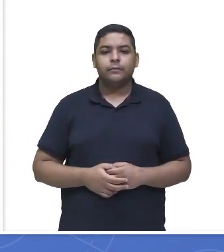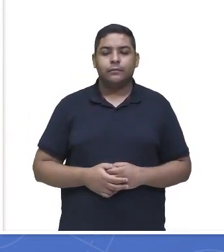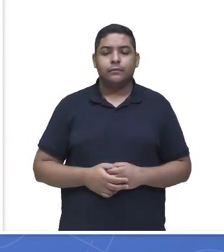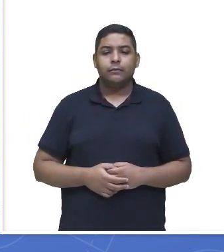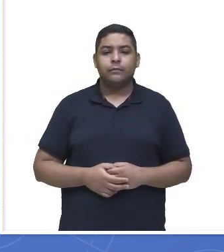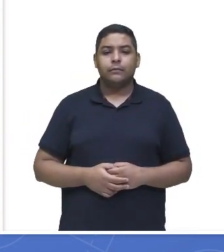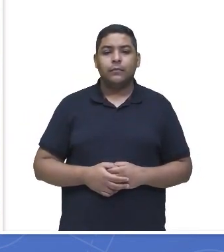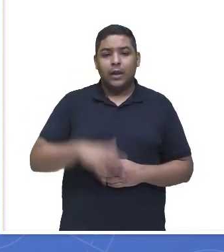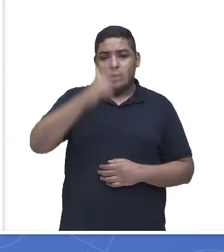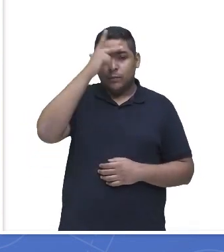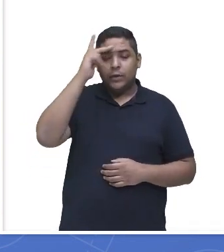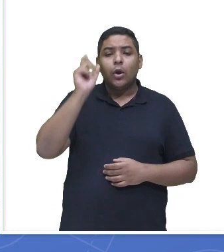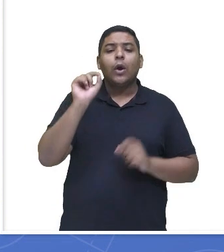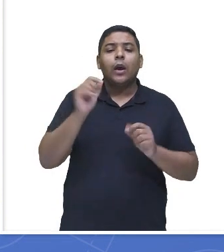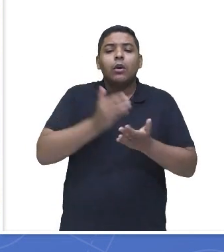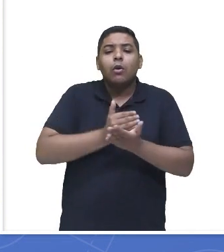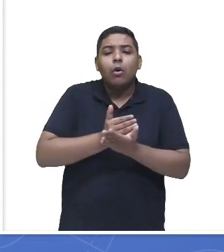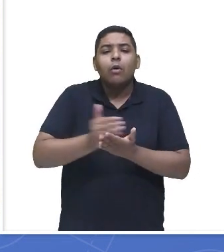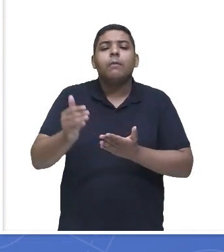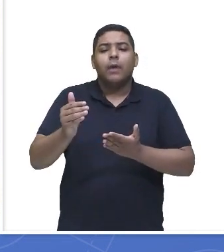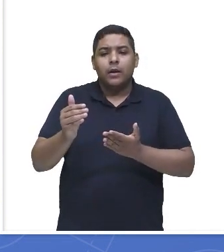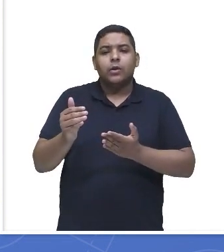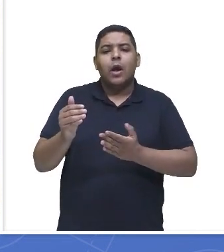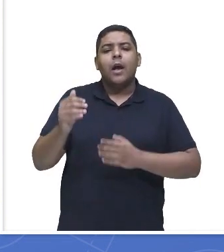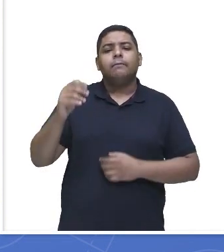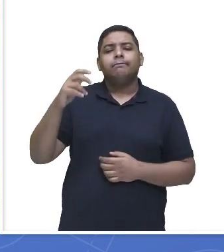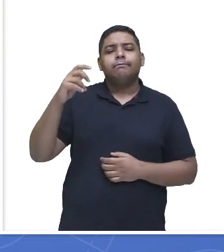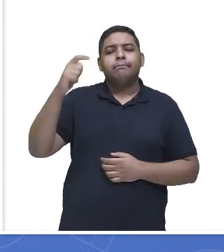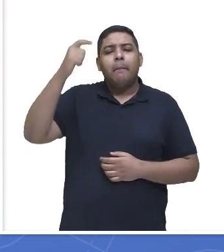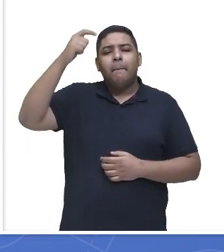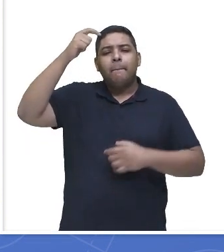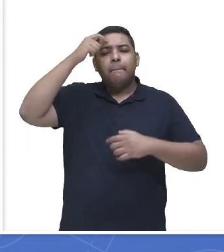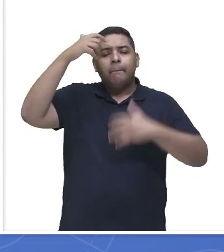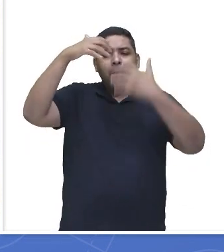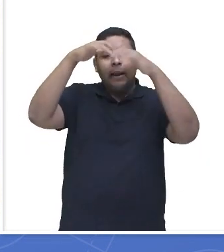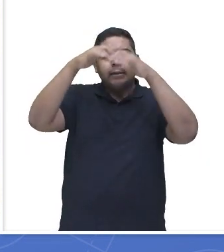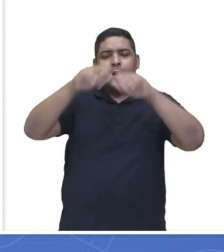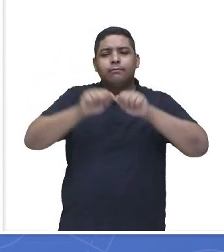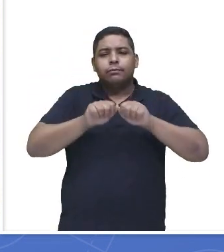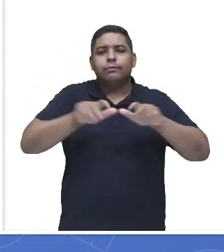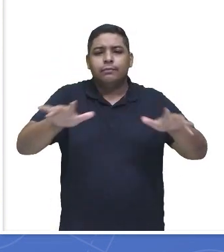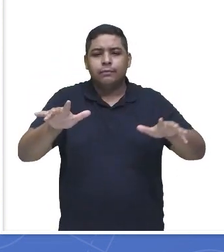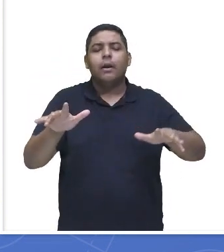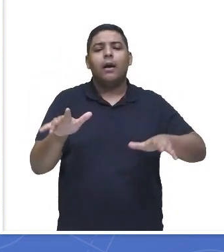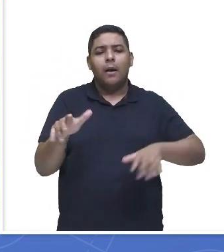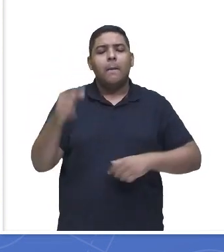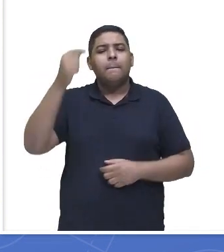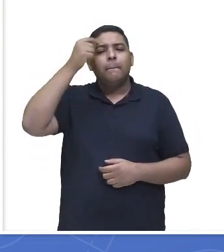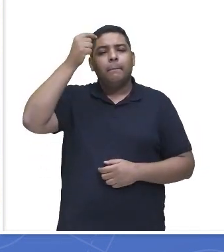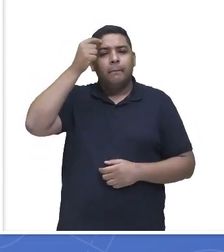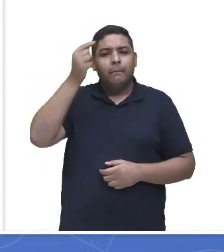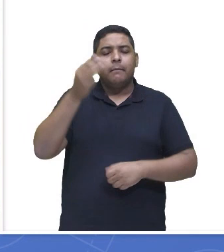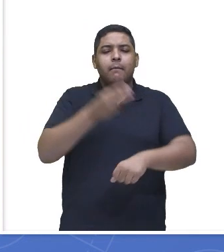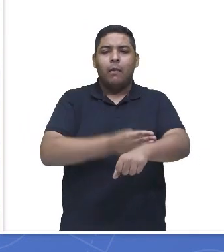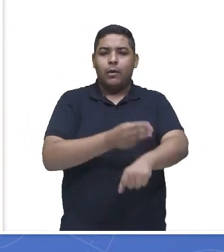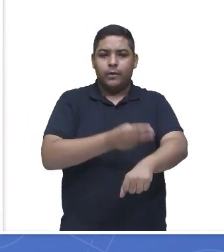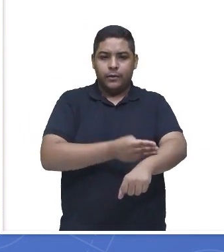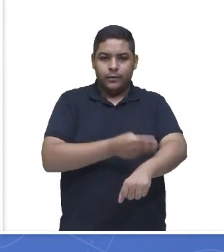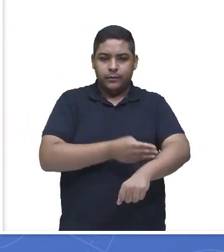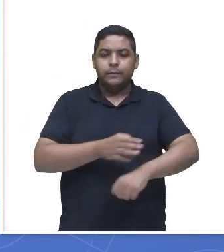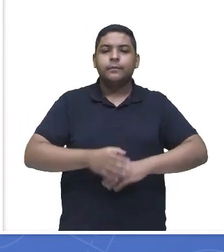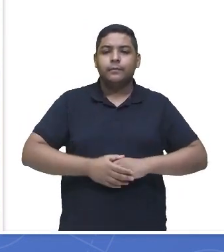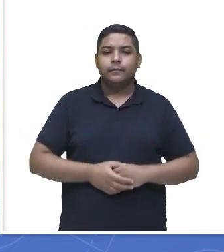É isso mesmo, Murilo. Dentro desse pensamento, dessa ideia aí, um pensamento moderno vai